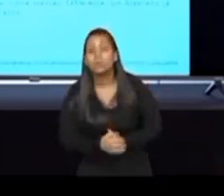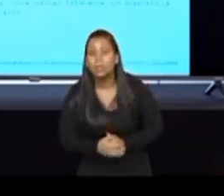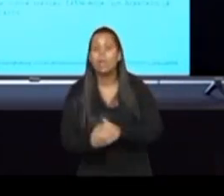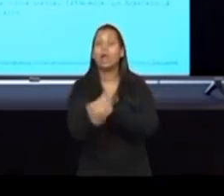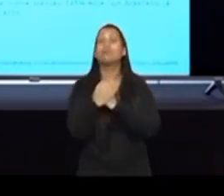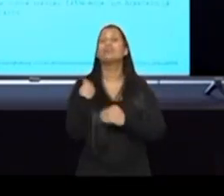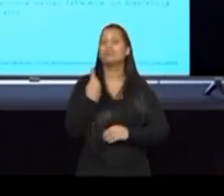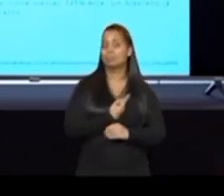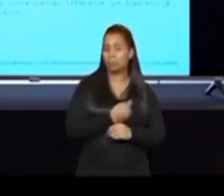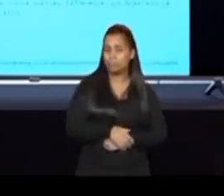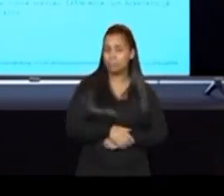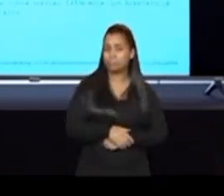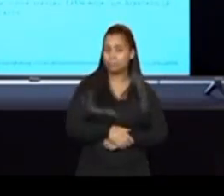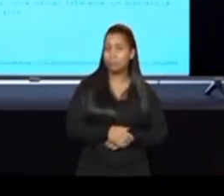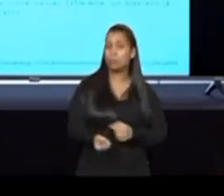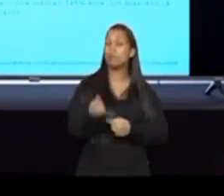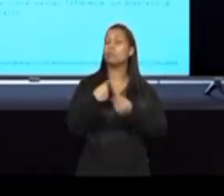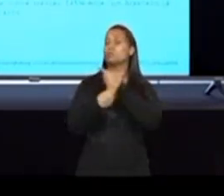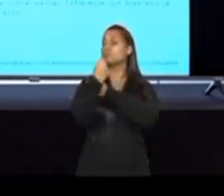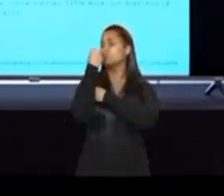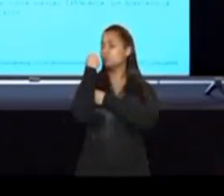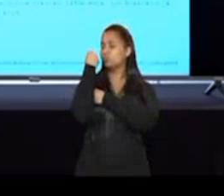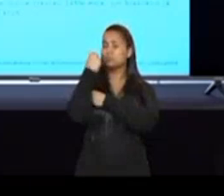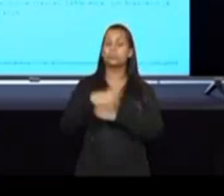está ajudando a gente. Vamos voltar um pouquinho